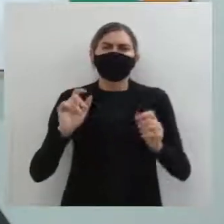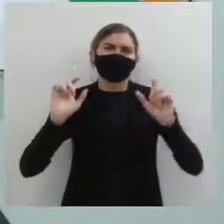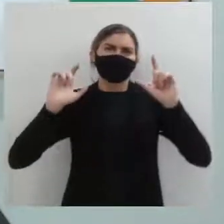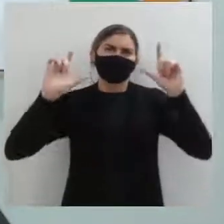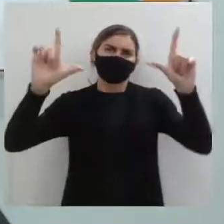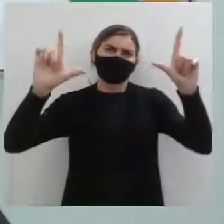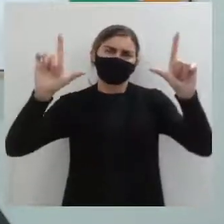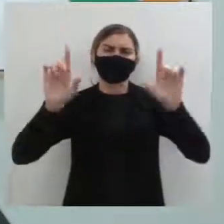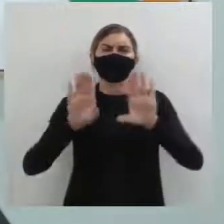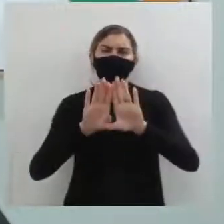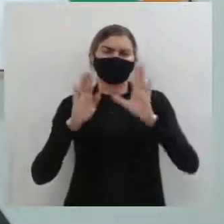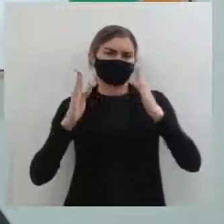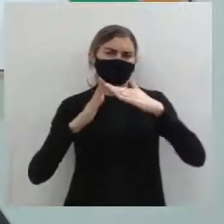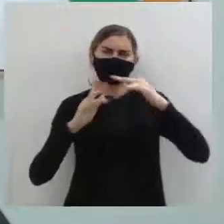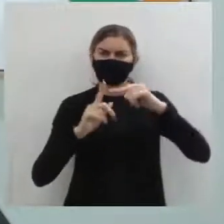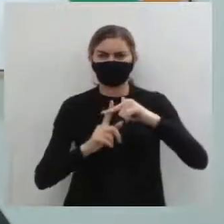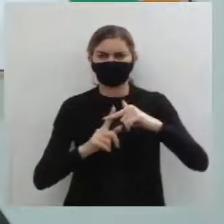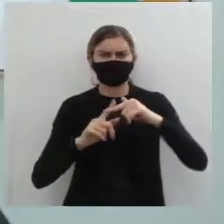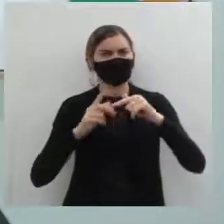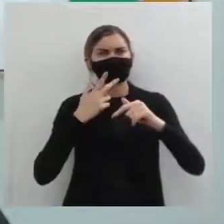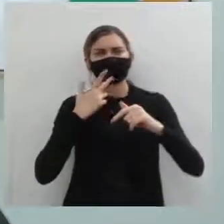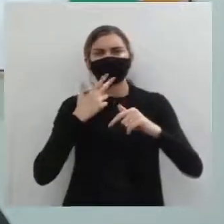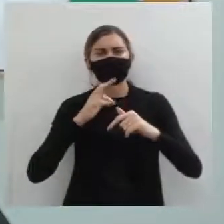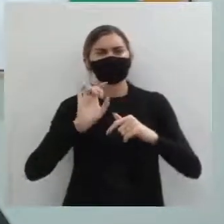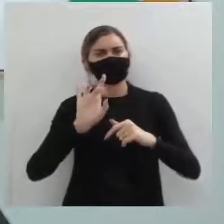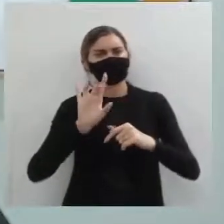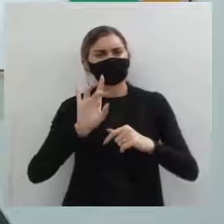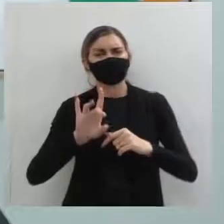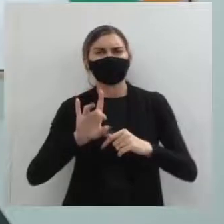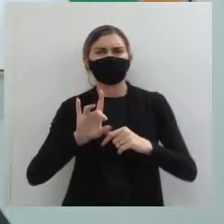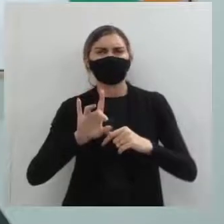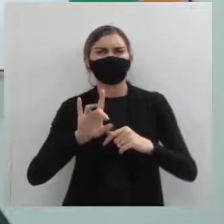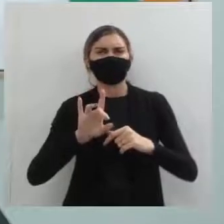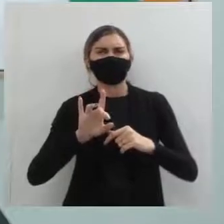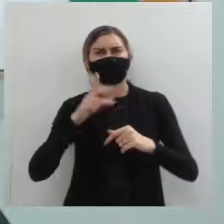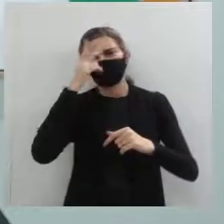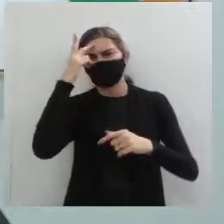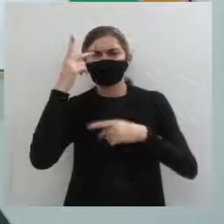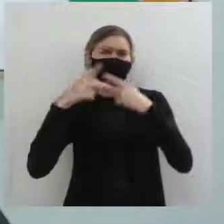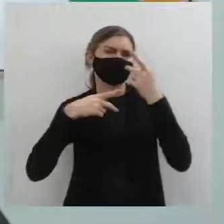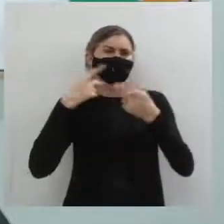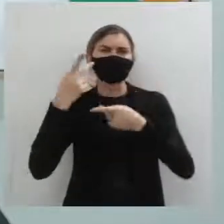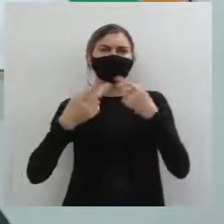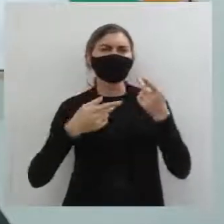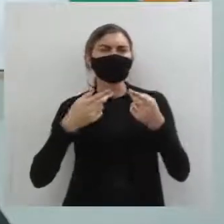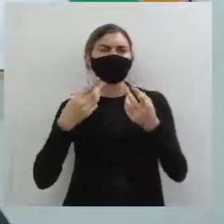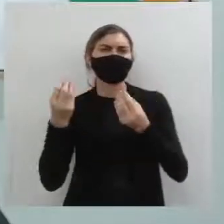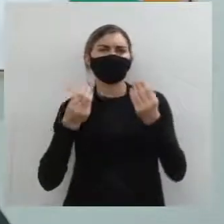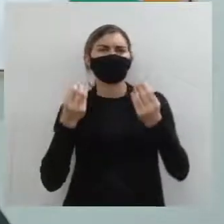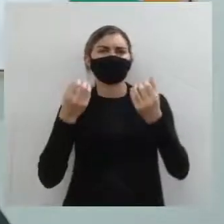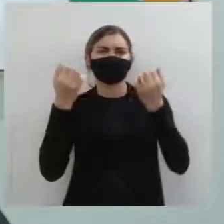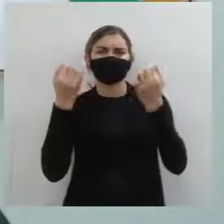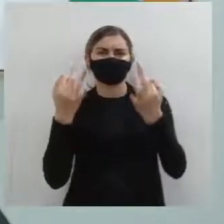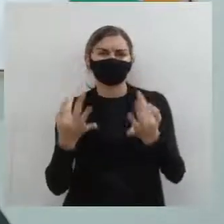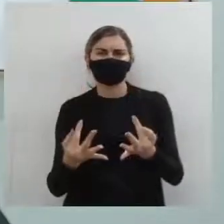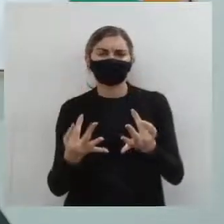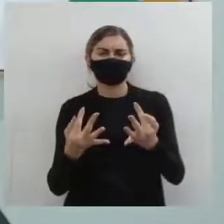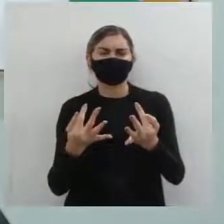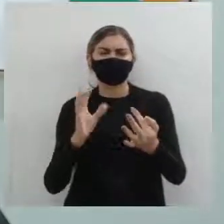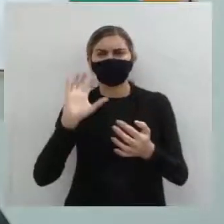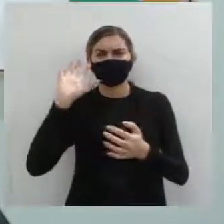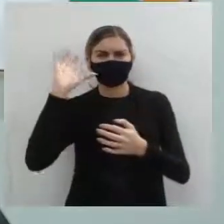na porta da Catedral de Wittenberg. Isso é apenas uma alegoria, é apenas uma forma de tratar sobre